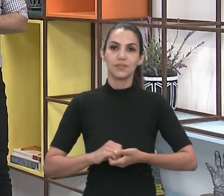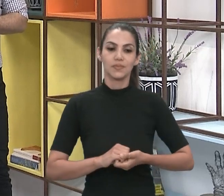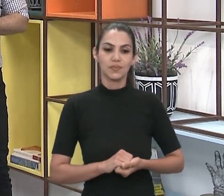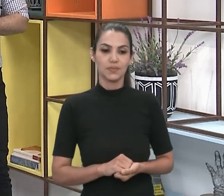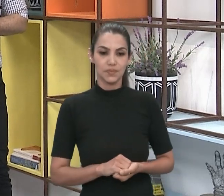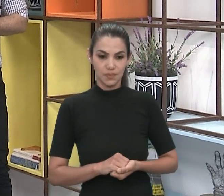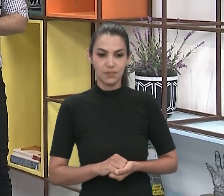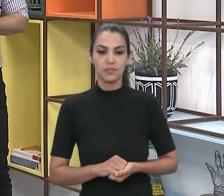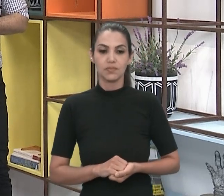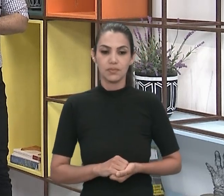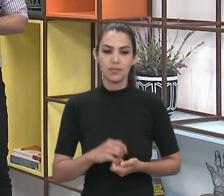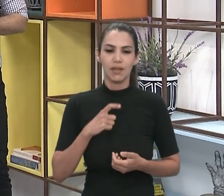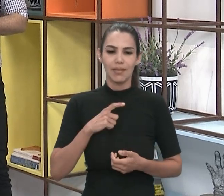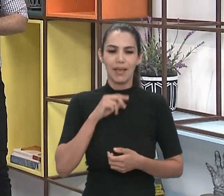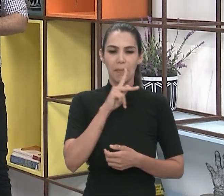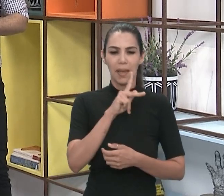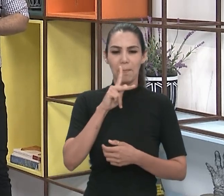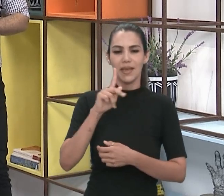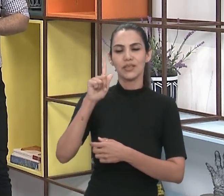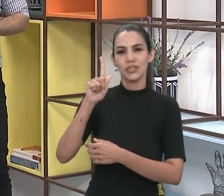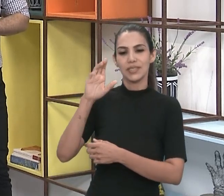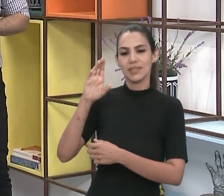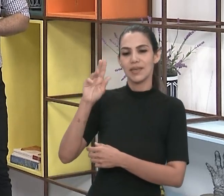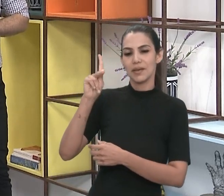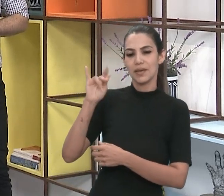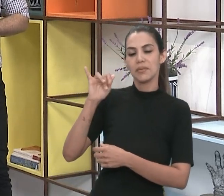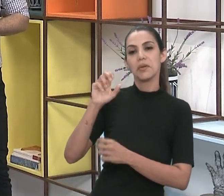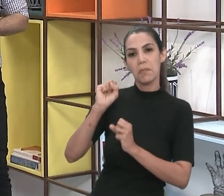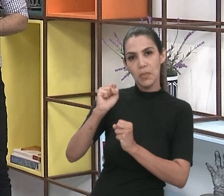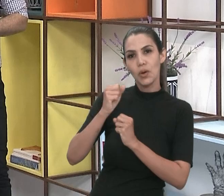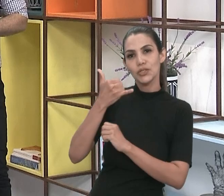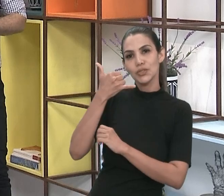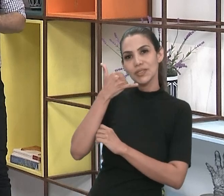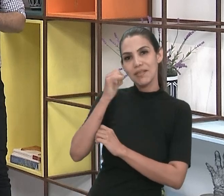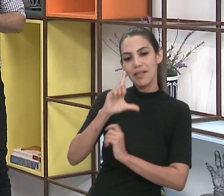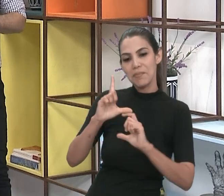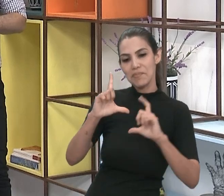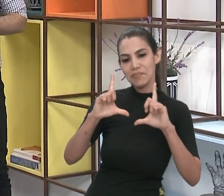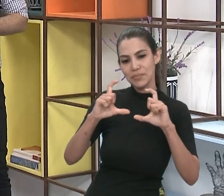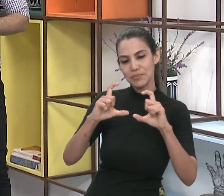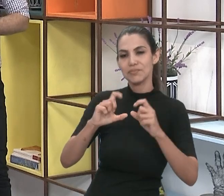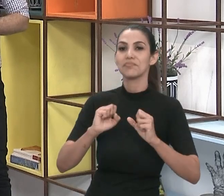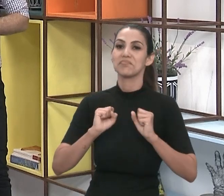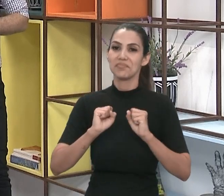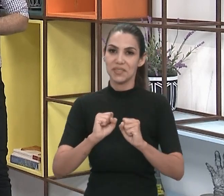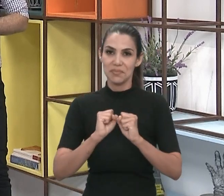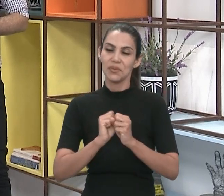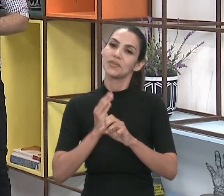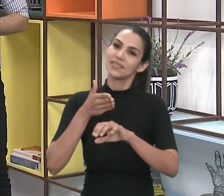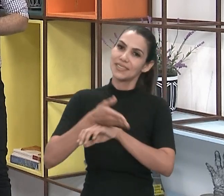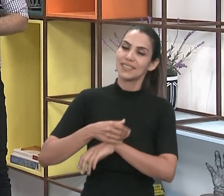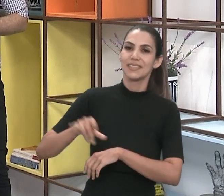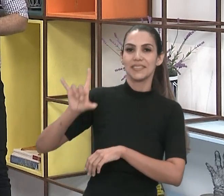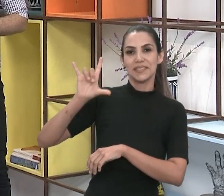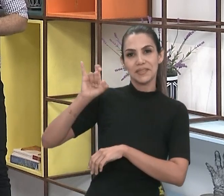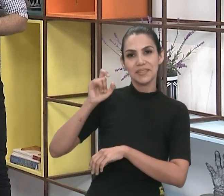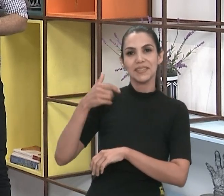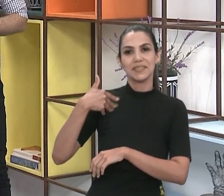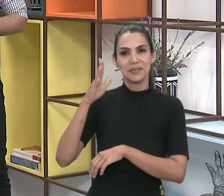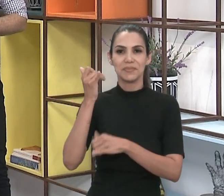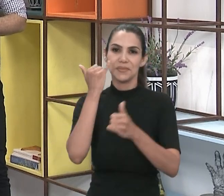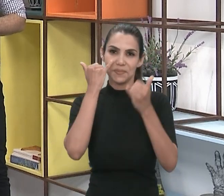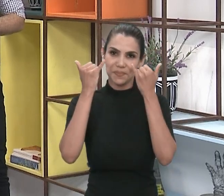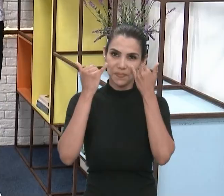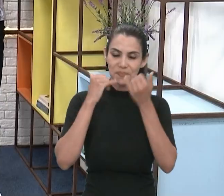PPGCPRIUFG. São muitas letrinhas, então se você tiver aí com o celular na mão, é mais fácil você tirar uma foto e acessar lá o Instagram, tá bom?